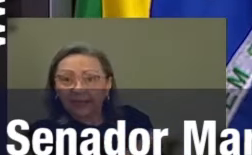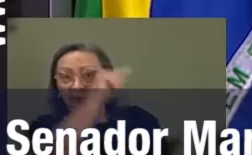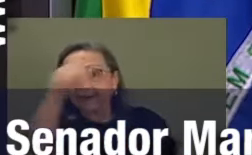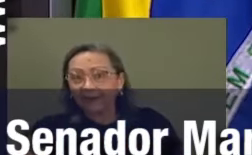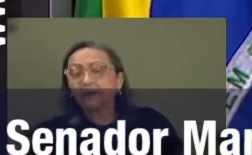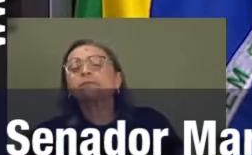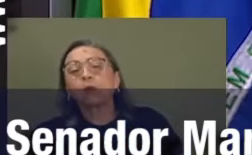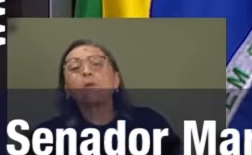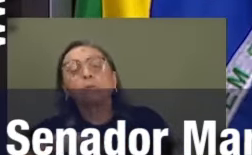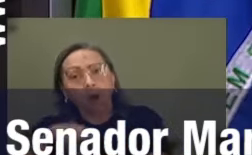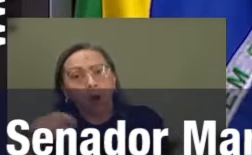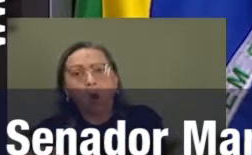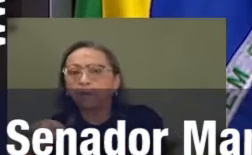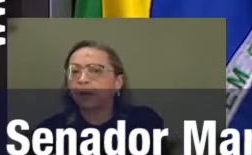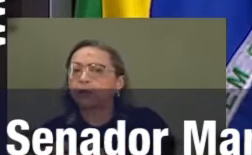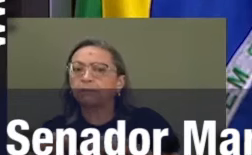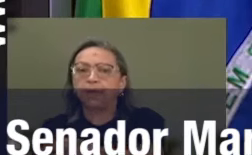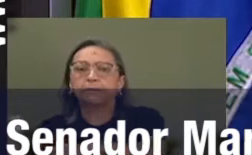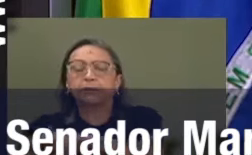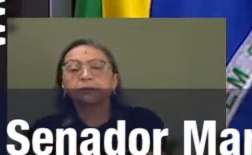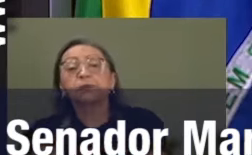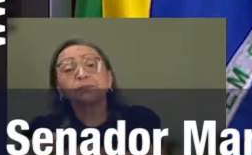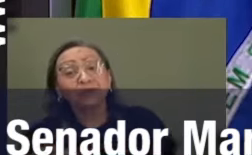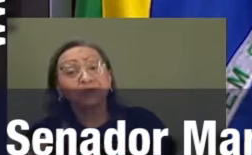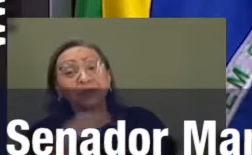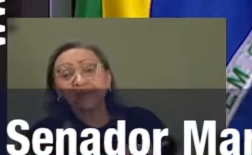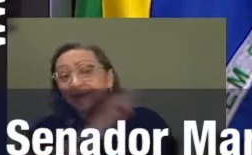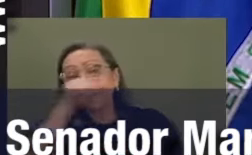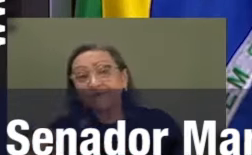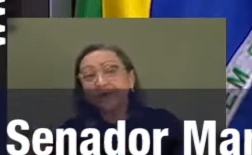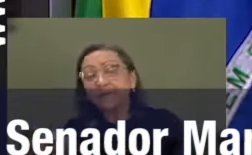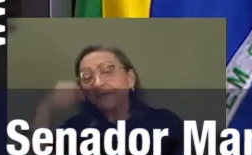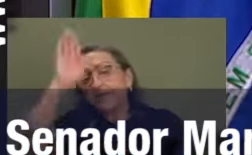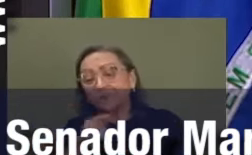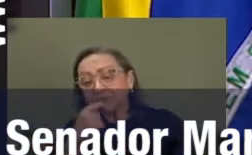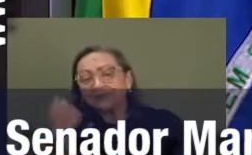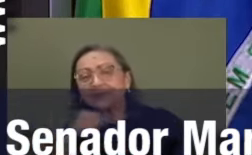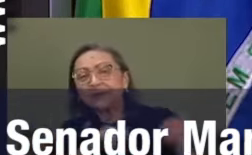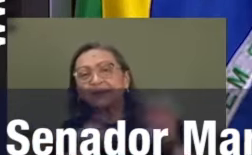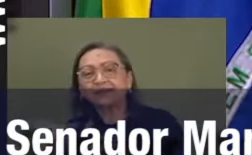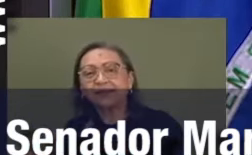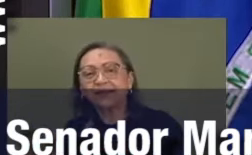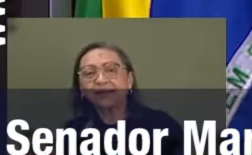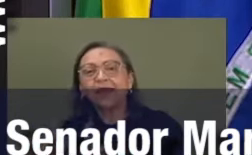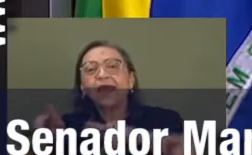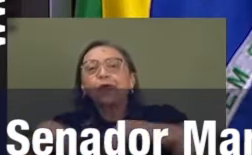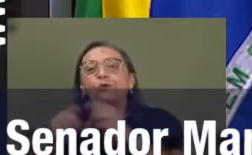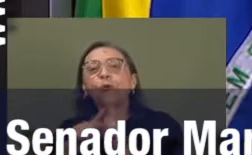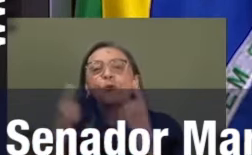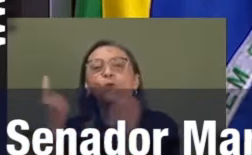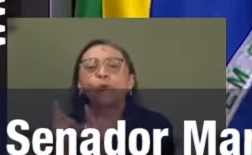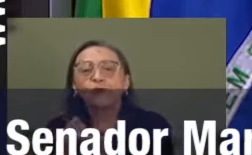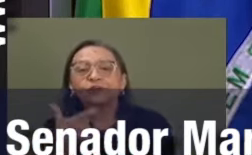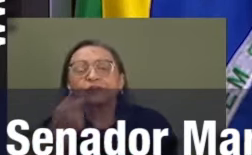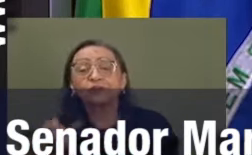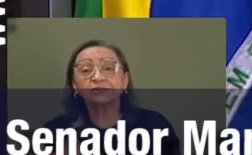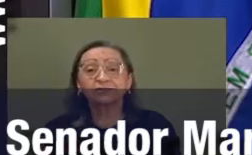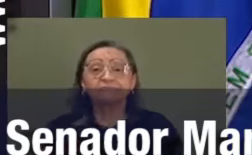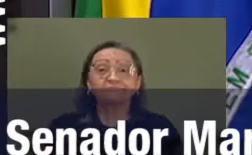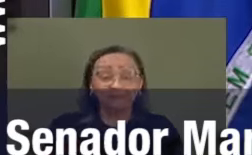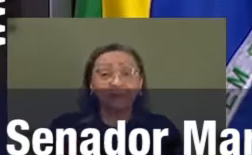Brasil. Quem diria? E aí, todo mundo pensa, o Alexandre não vai ser preso nunca. Isso é um